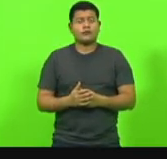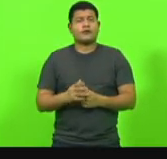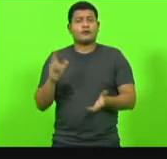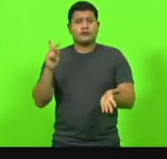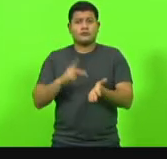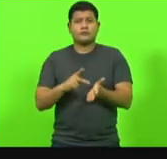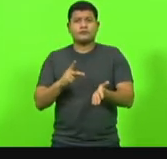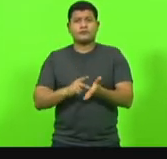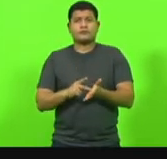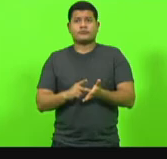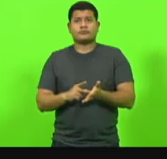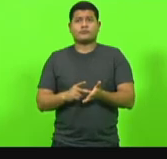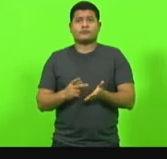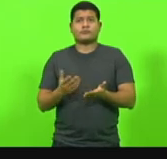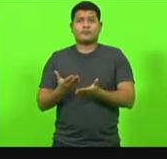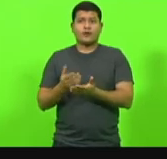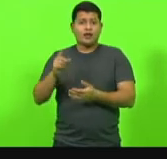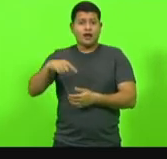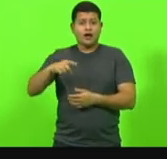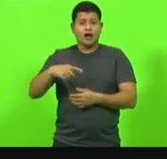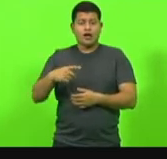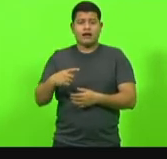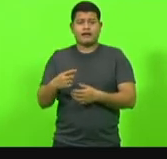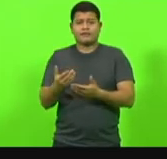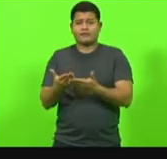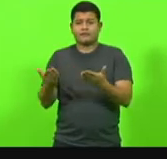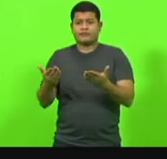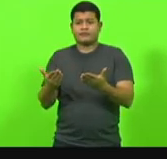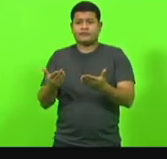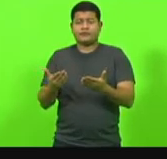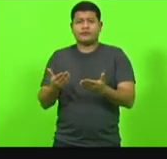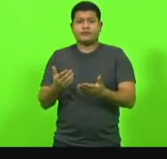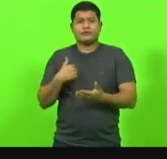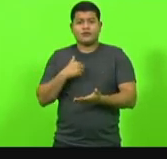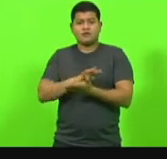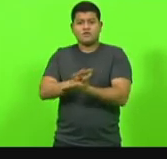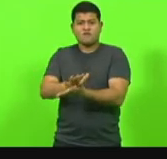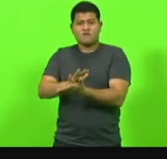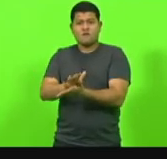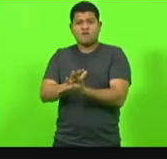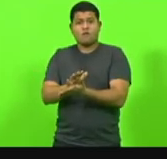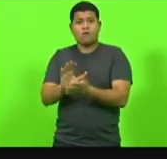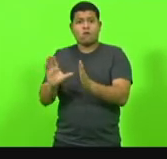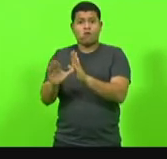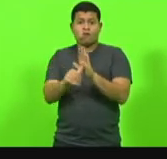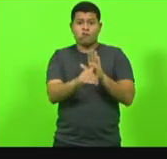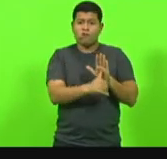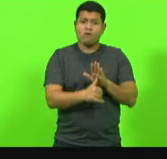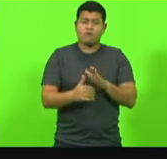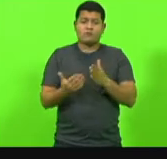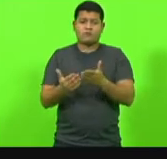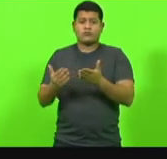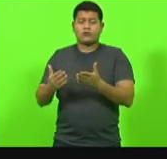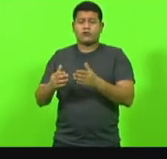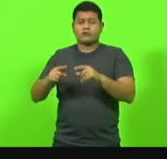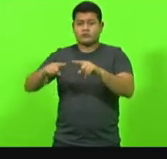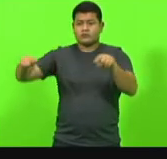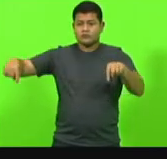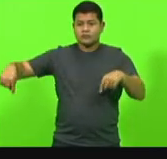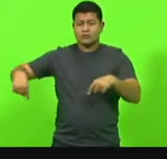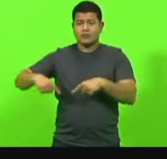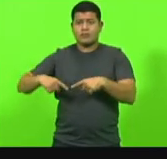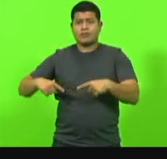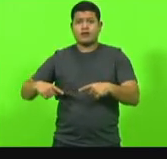uma espoliação legal. Você está espoliando, roubando o território e a terra